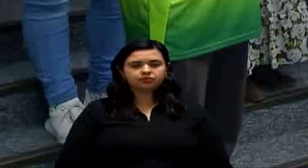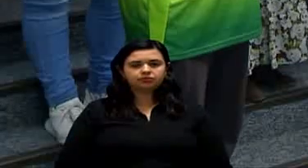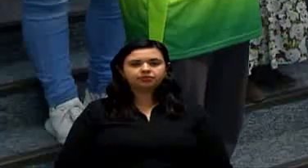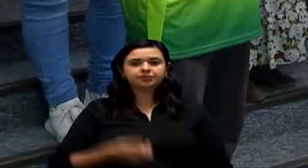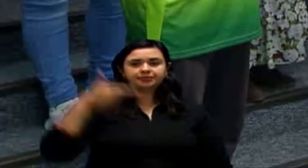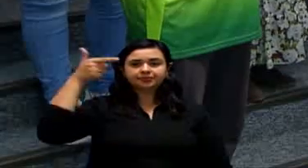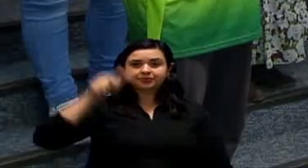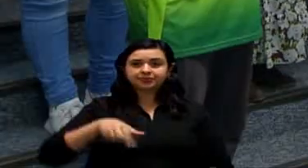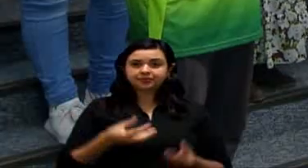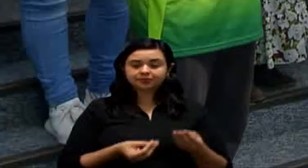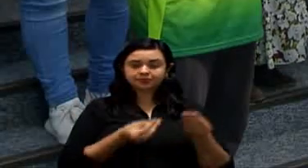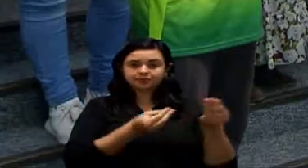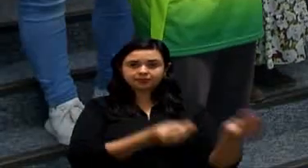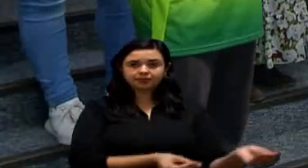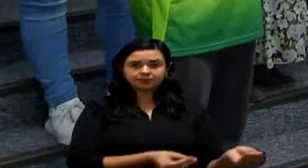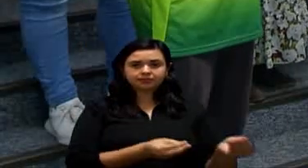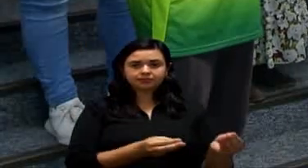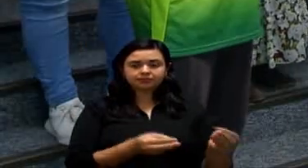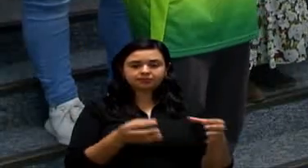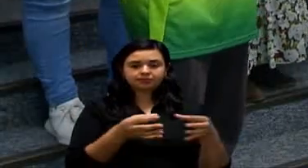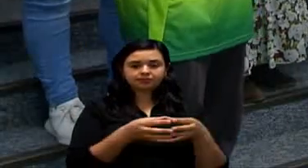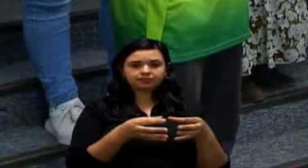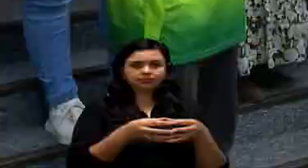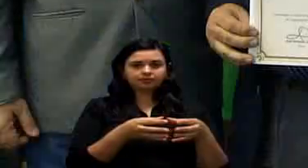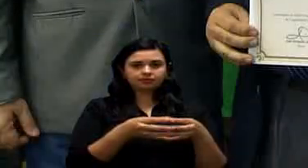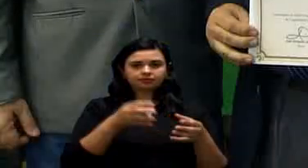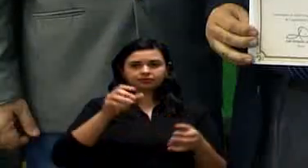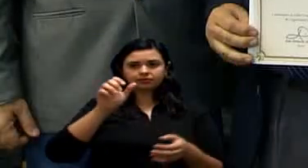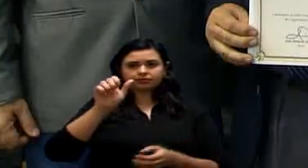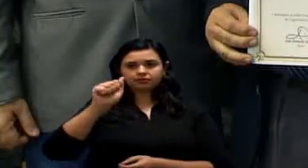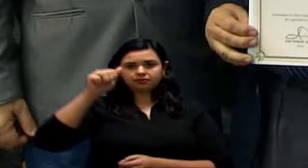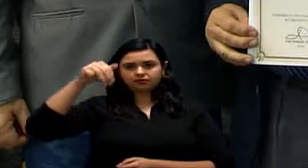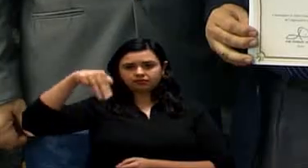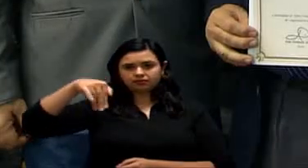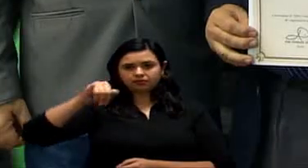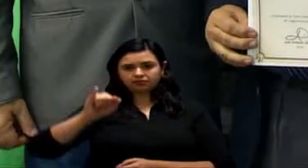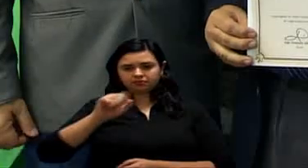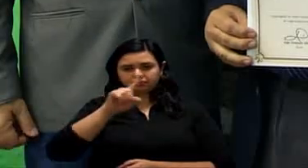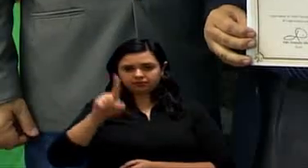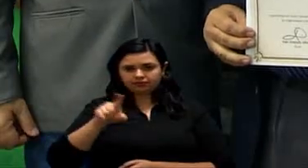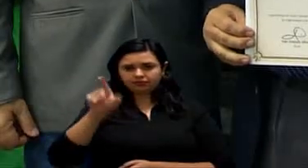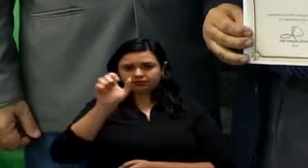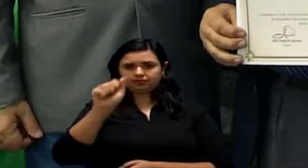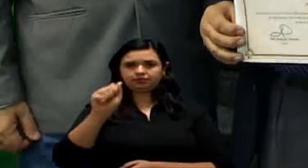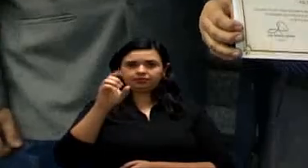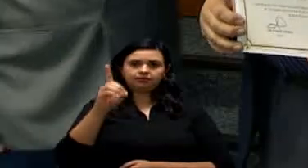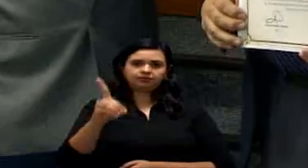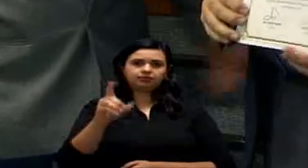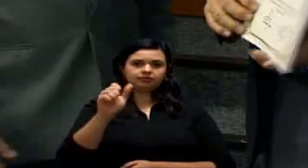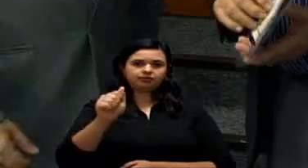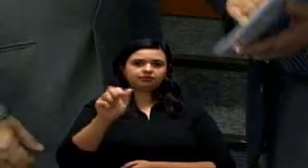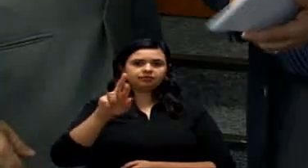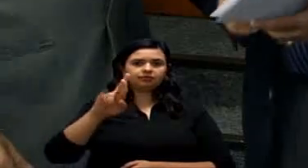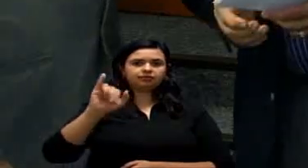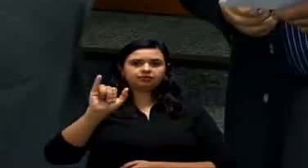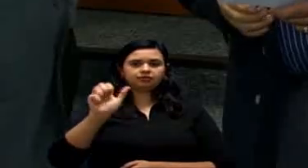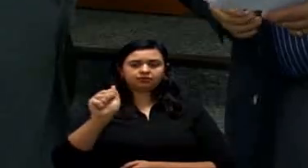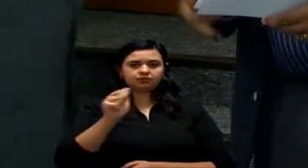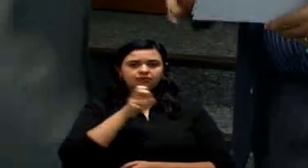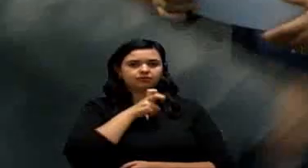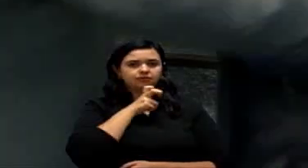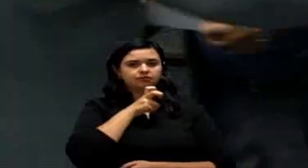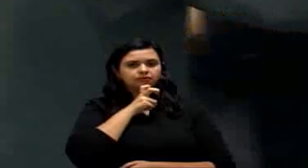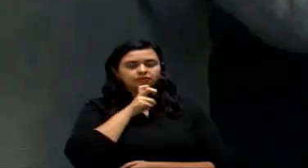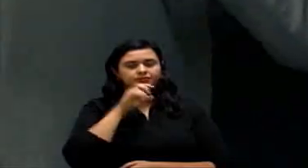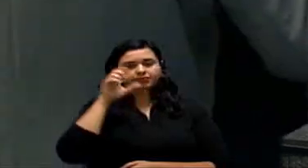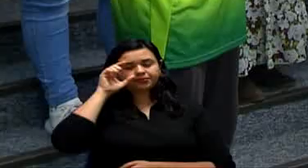a próxima entrega será para Associação a amizade daria solidária que representada pela Karen que é a vereadora